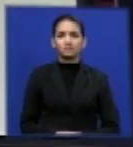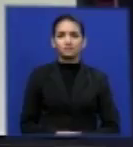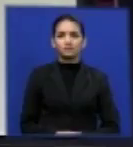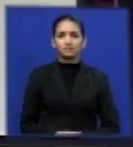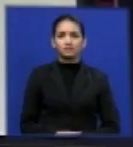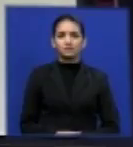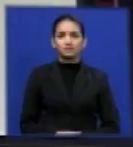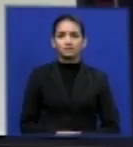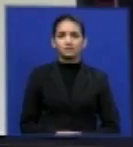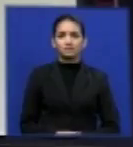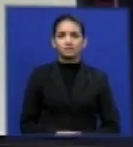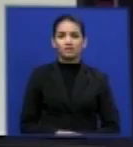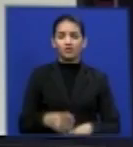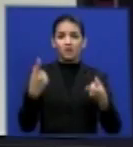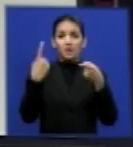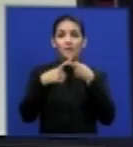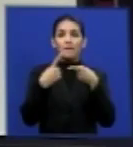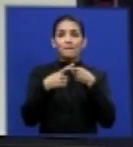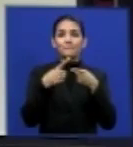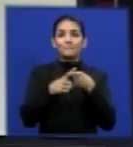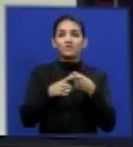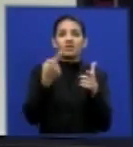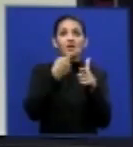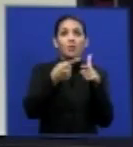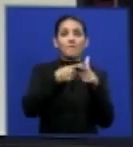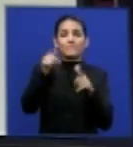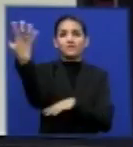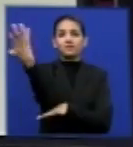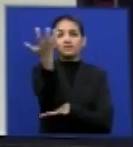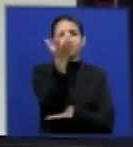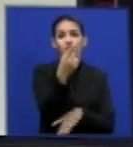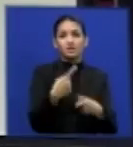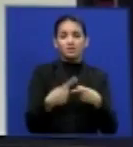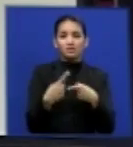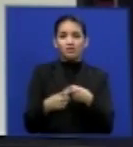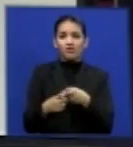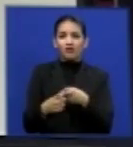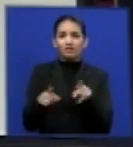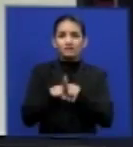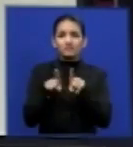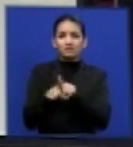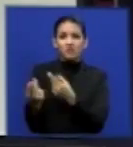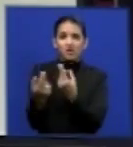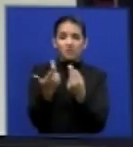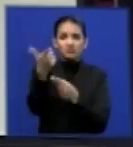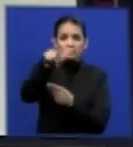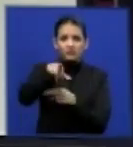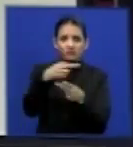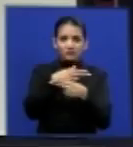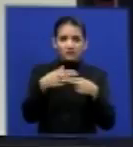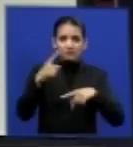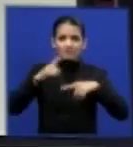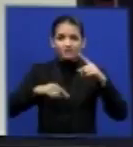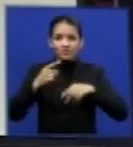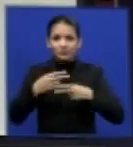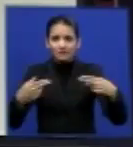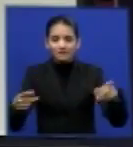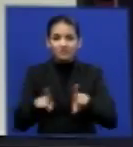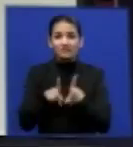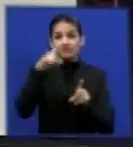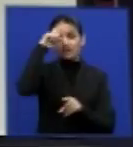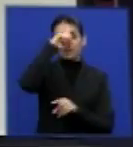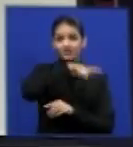Por que o pneu é um problema ambiental? Porque, dentre tantos outros resíduos que nós temos dificuldade de